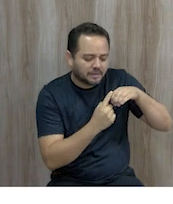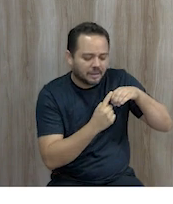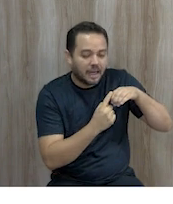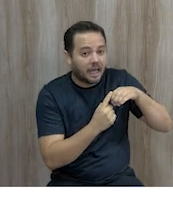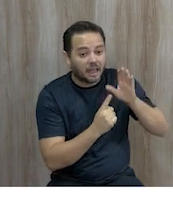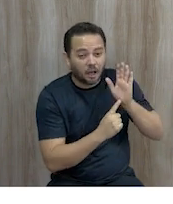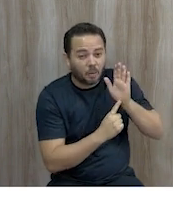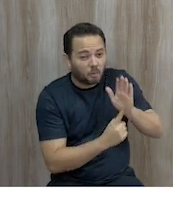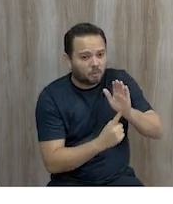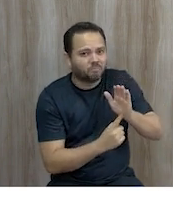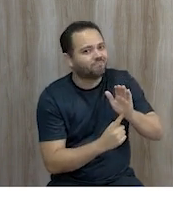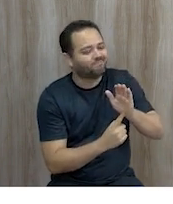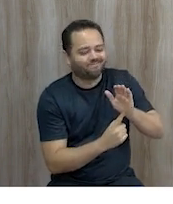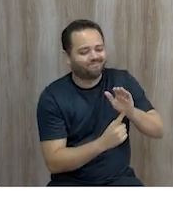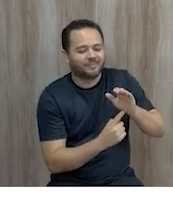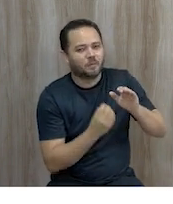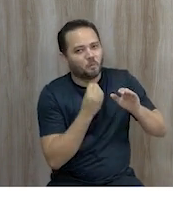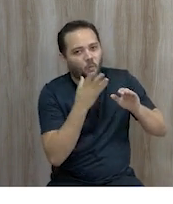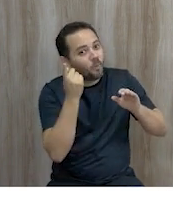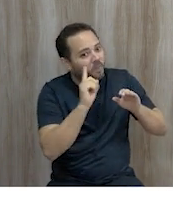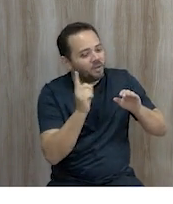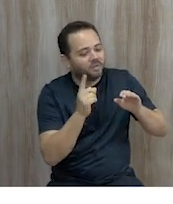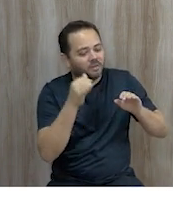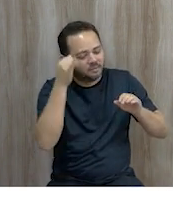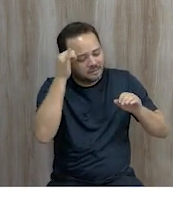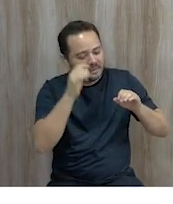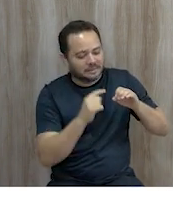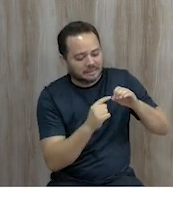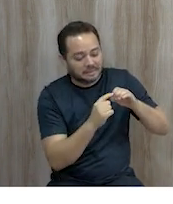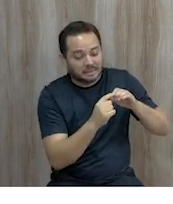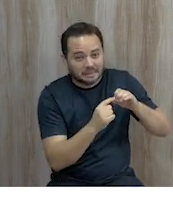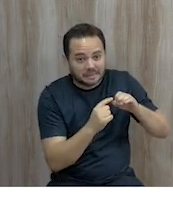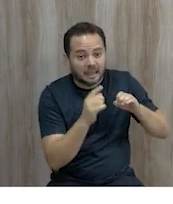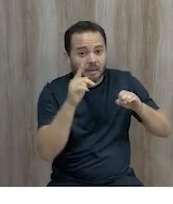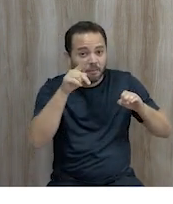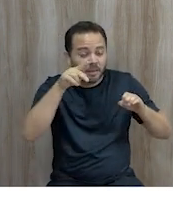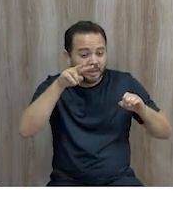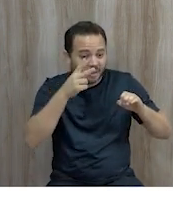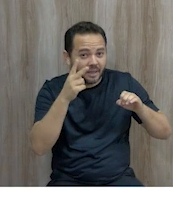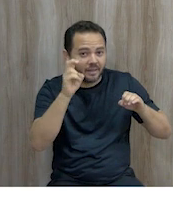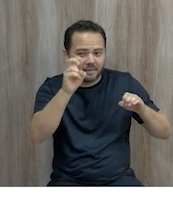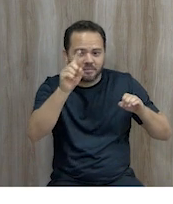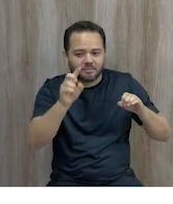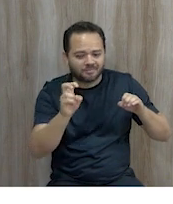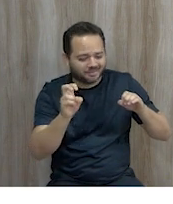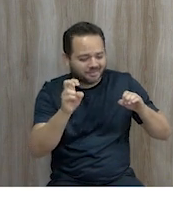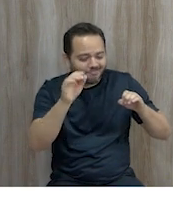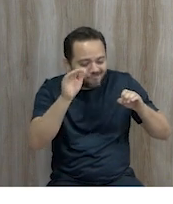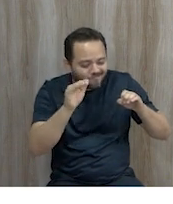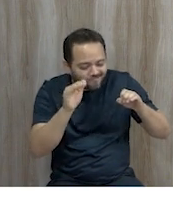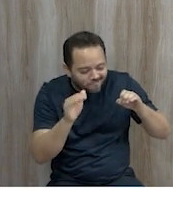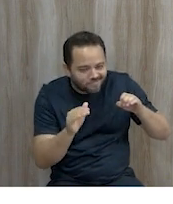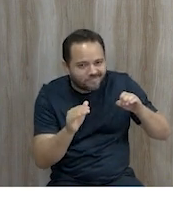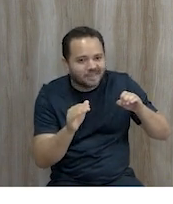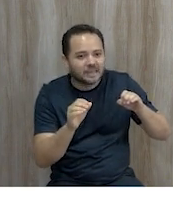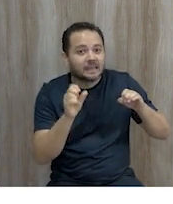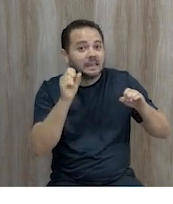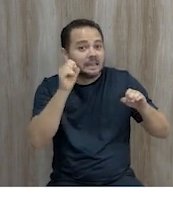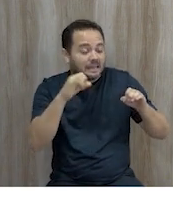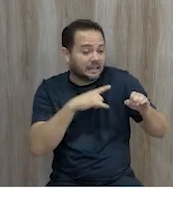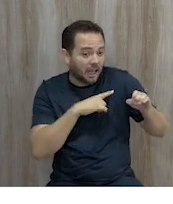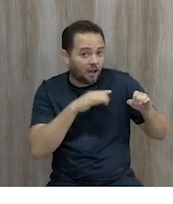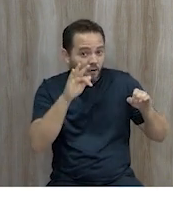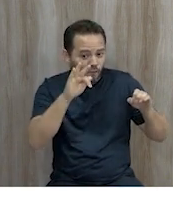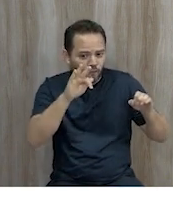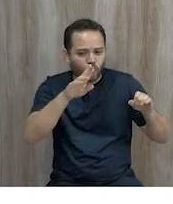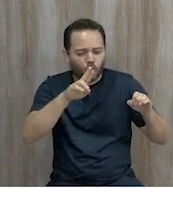em boca, ela começa a ter dissolução no pH de 5,5 e em presença de flúor ela aguenta um pouco a mais, no